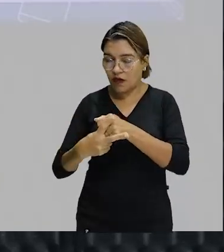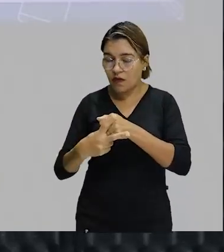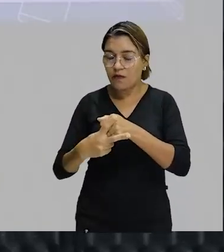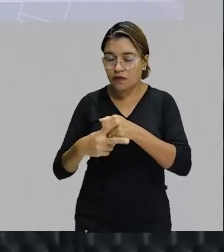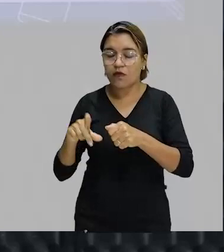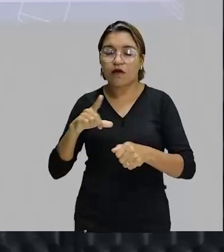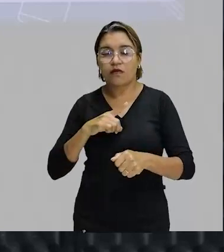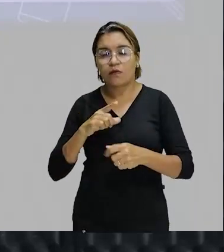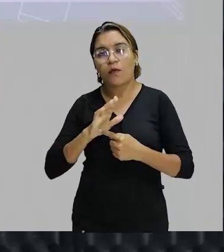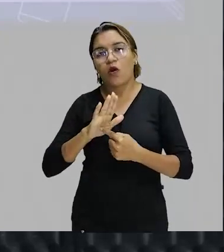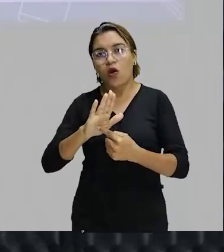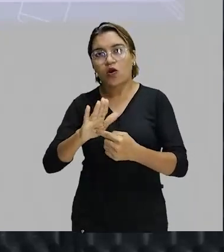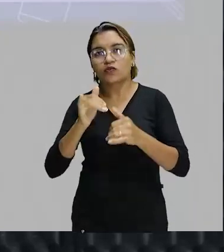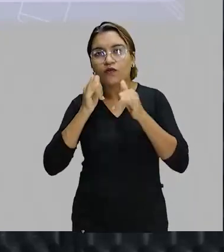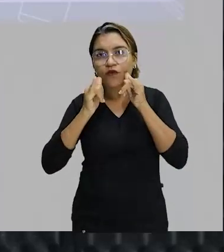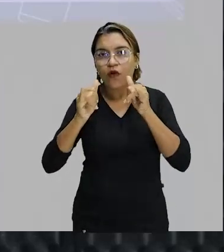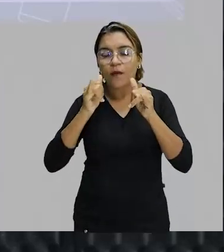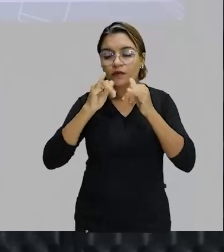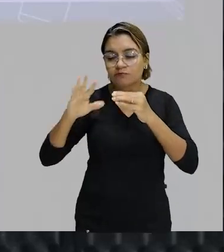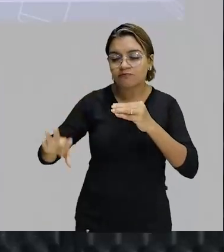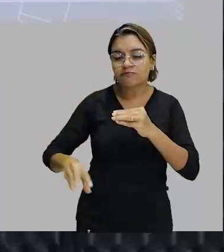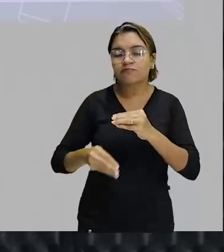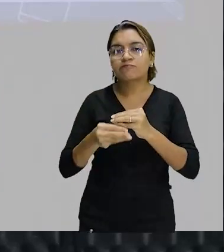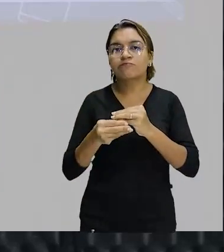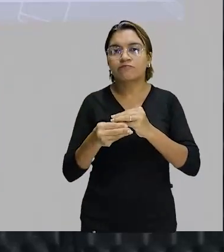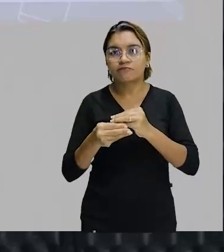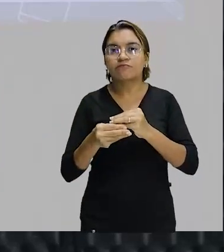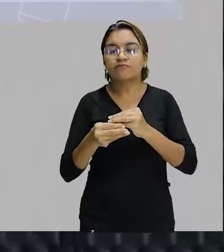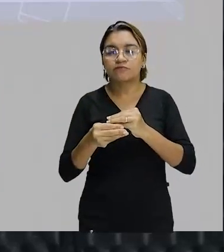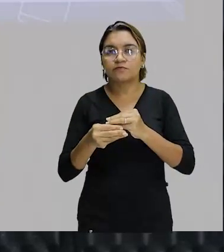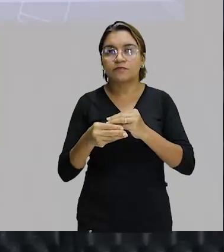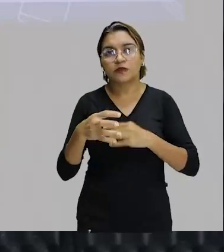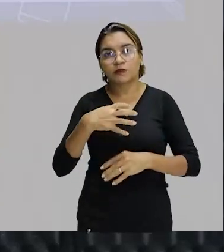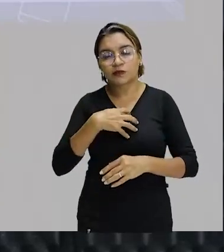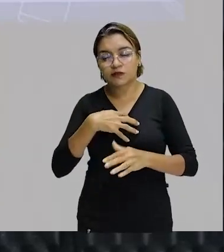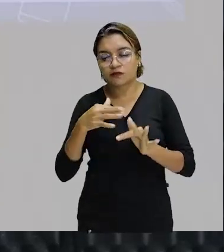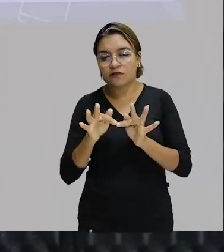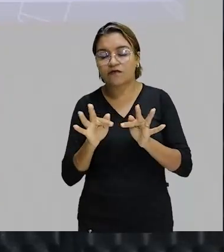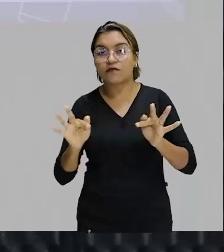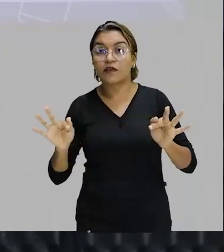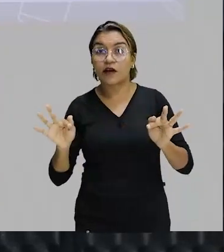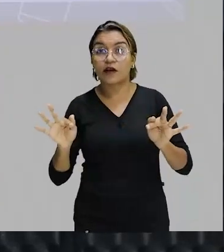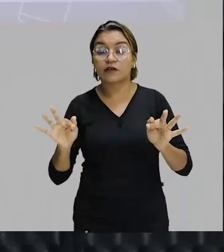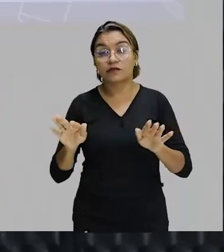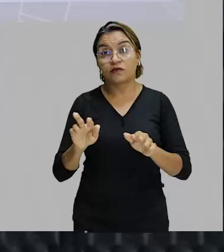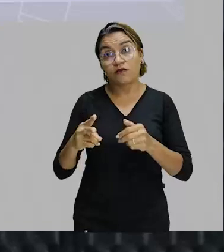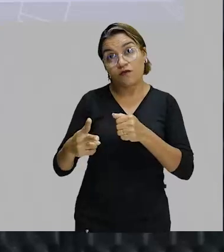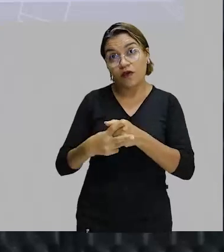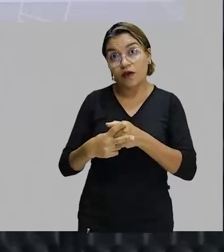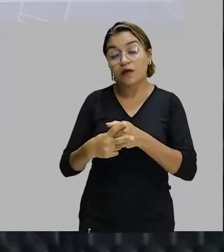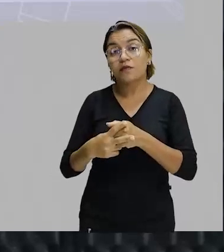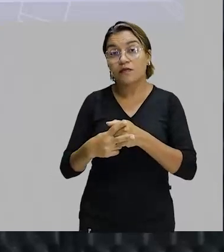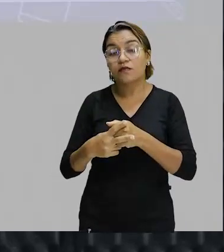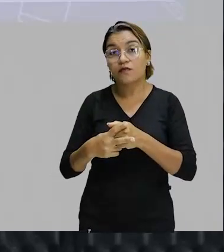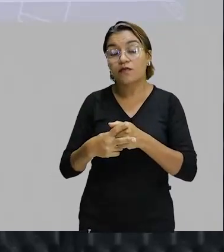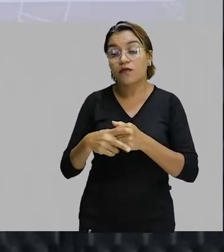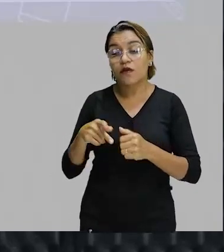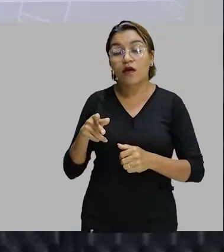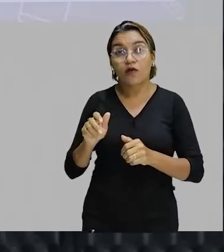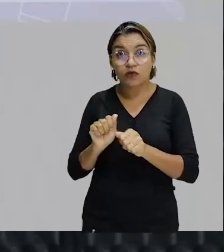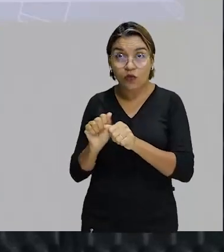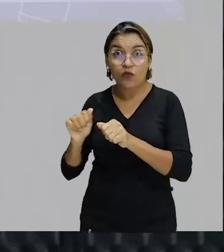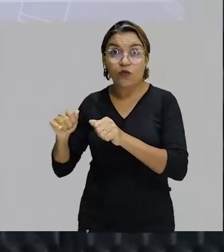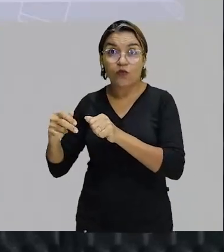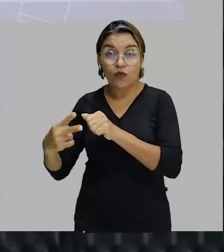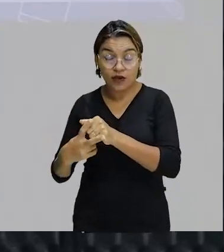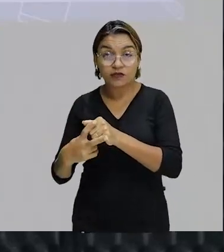oferecer informações complementares para o sentido da oração, o sentido do verbo. Então, é ele que vai oferecer